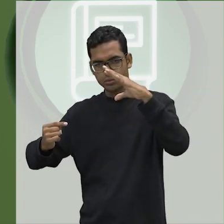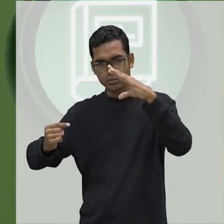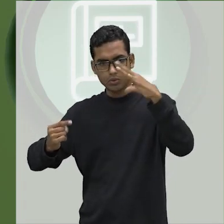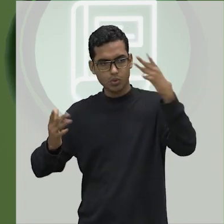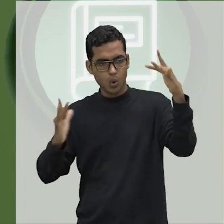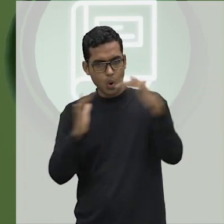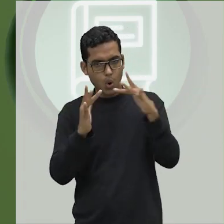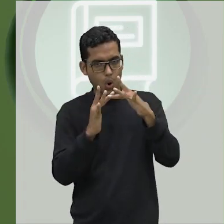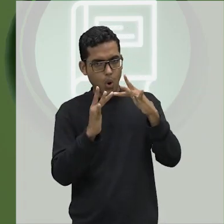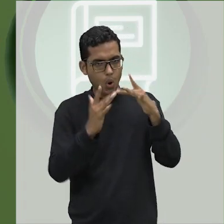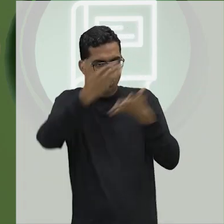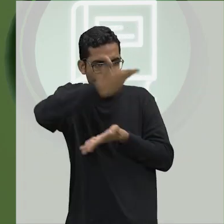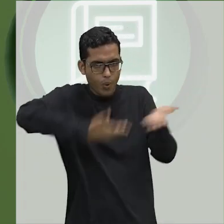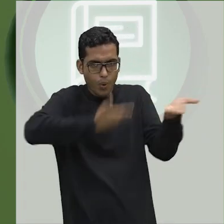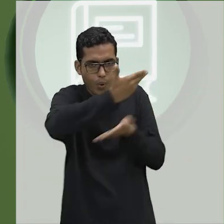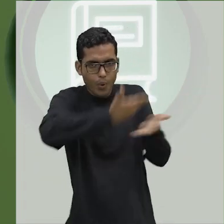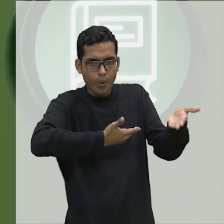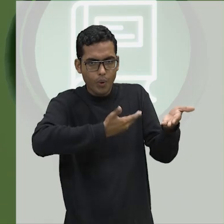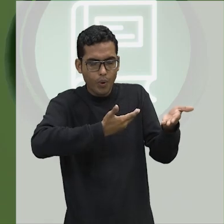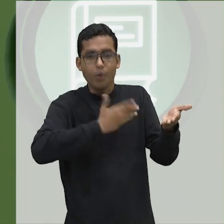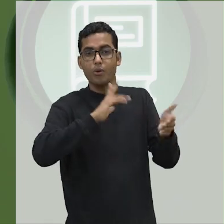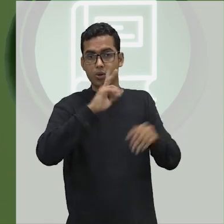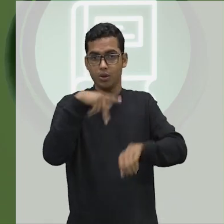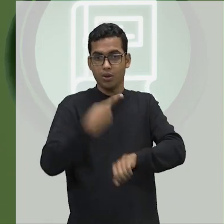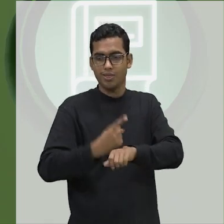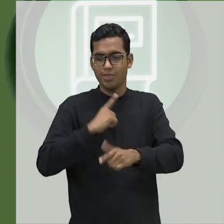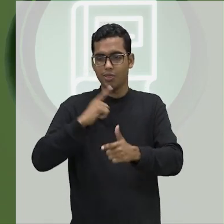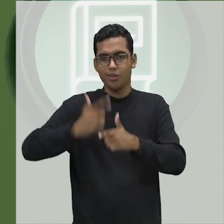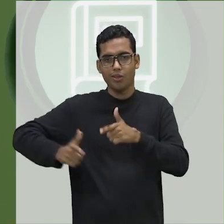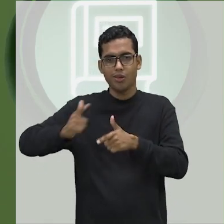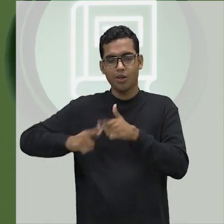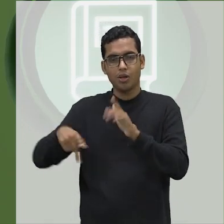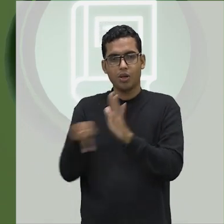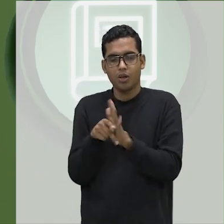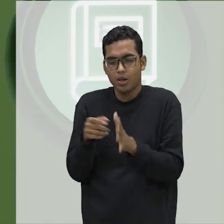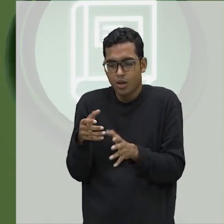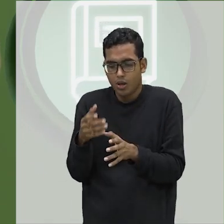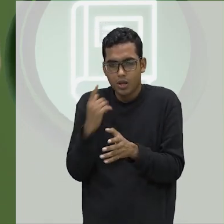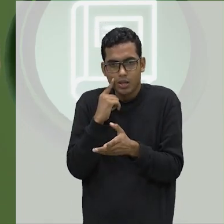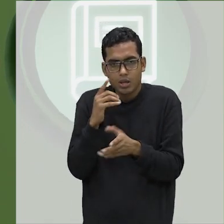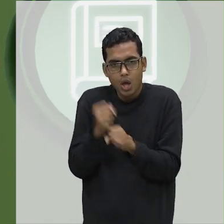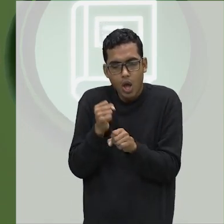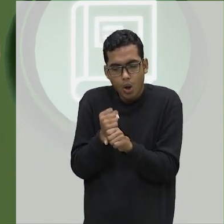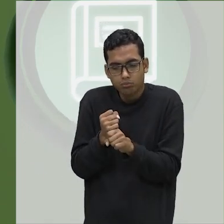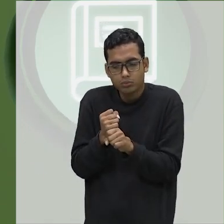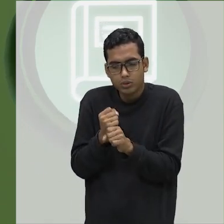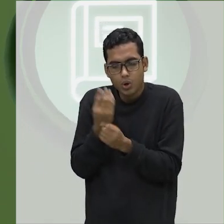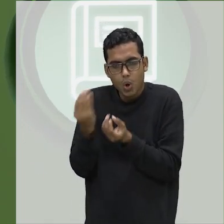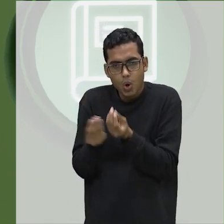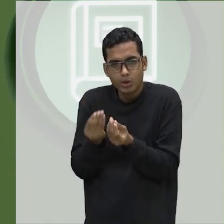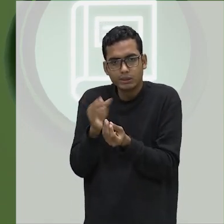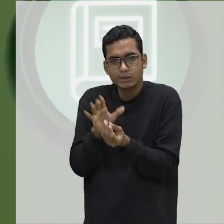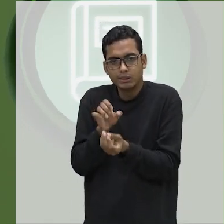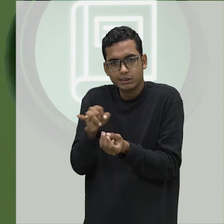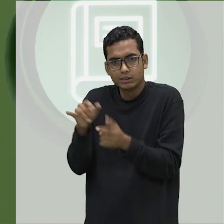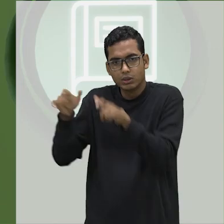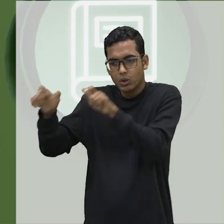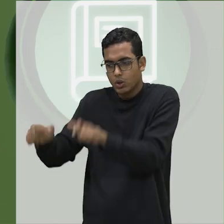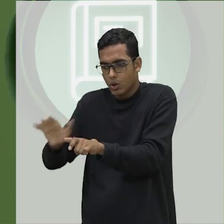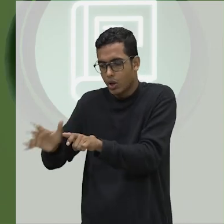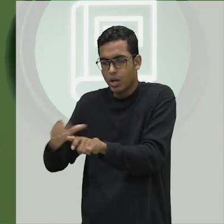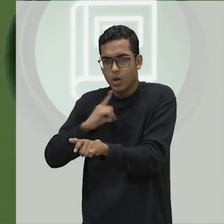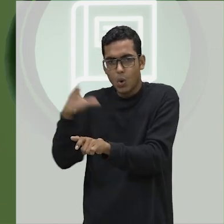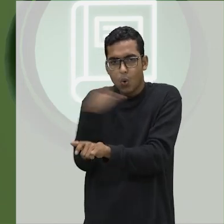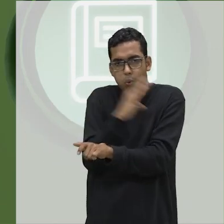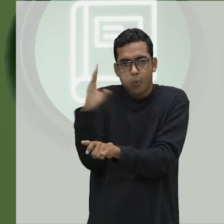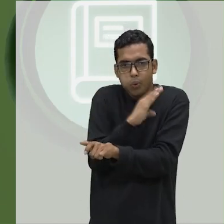vai interagir ali com o elétron e aí nós temos um problema aí de medição, porque se eu determinei a posição, eu já não posso determinar a velocidade,